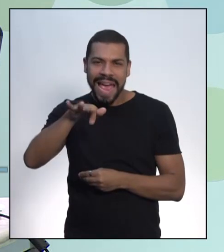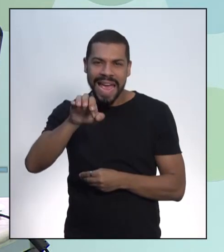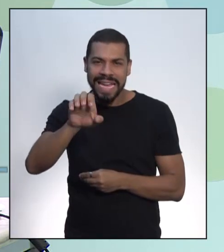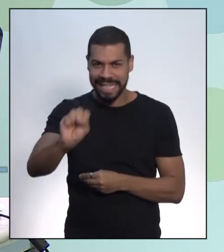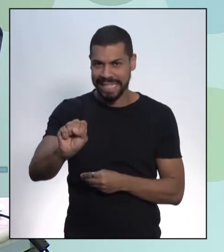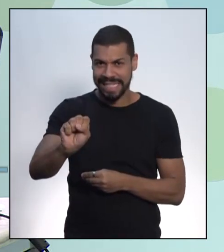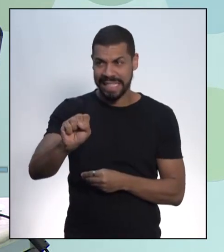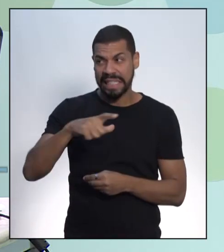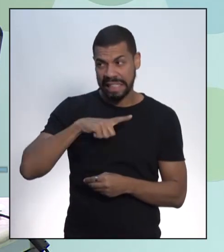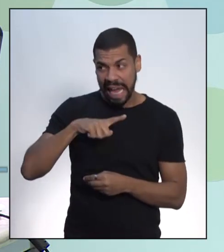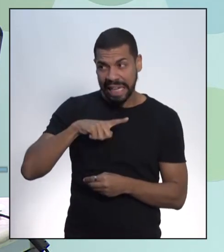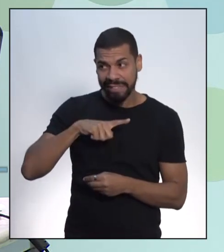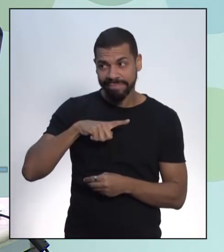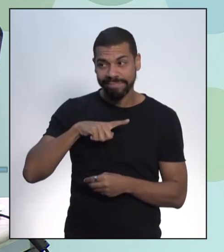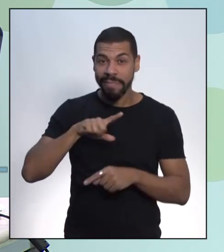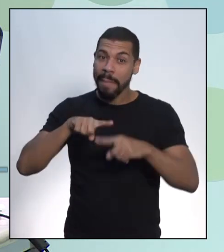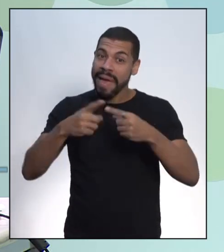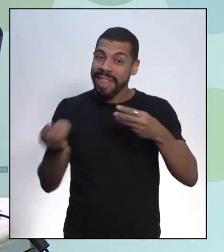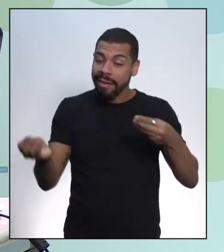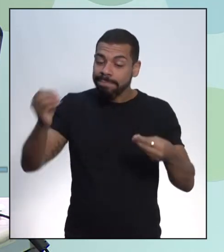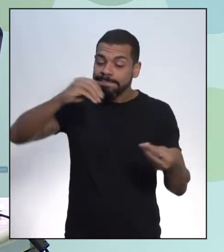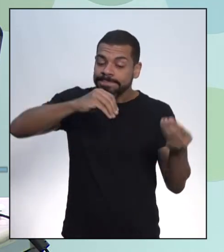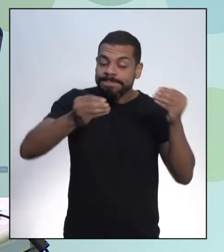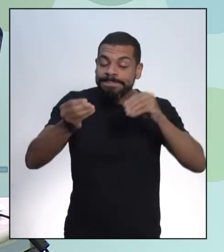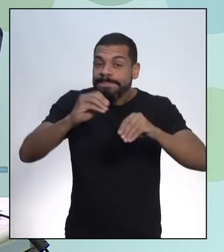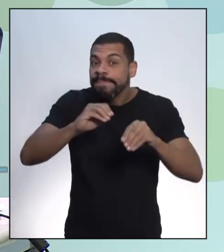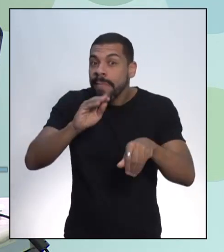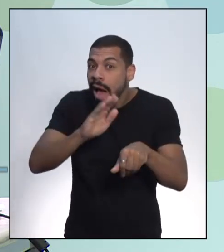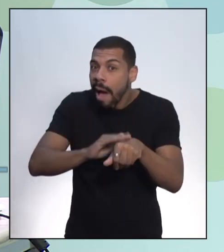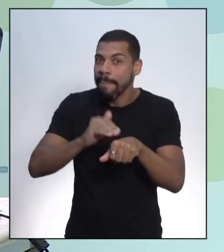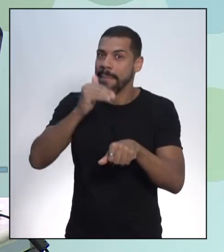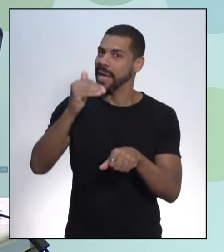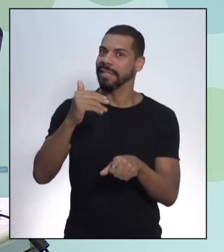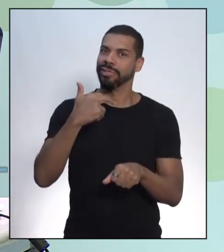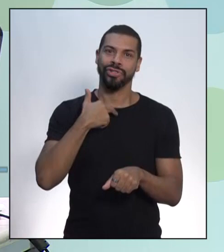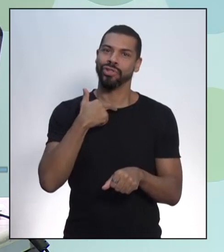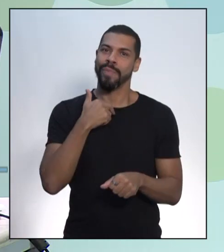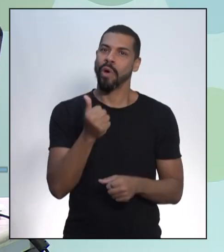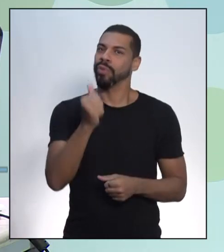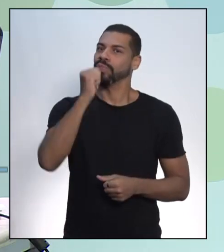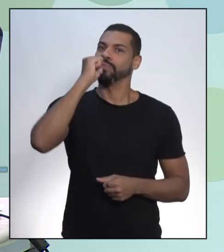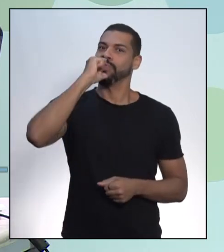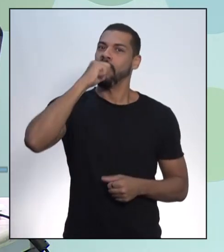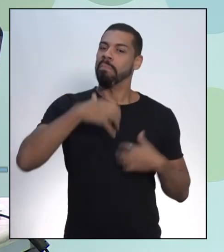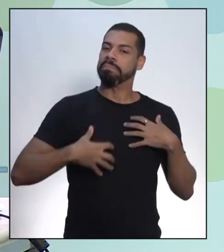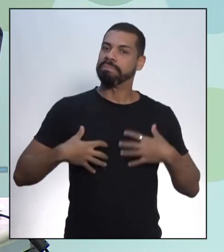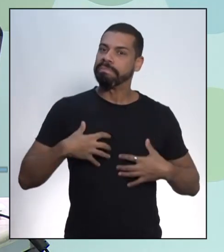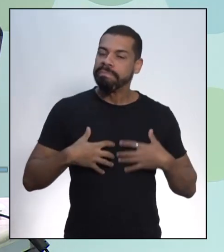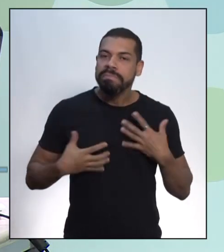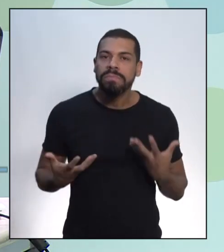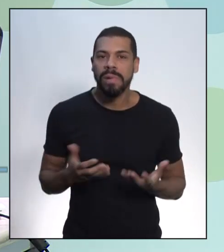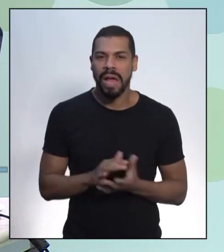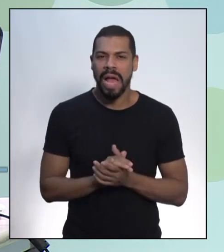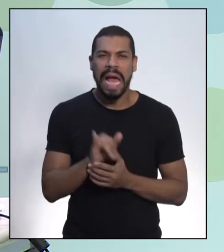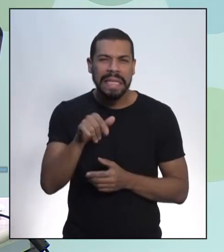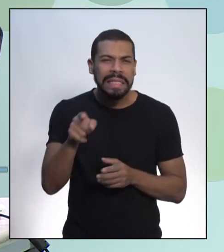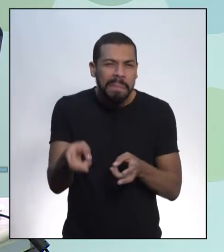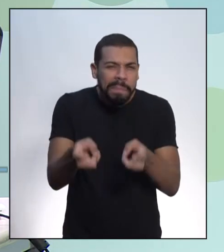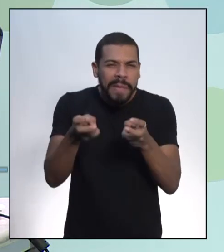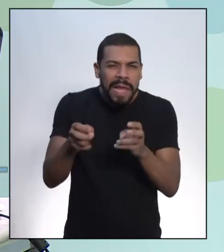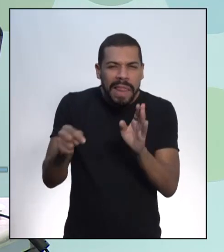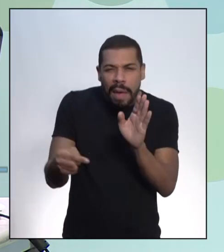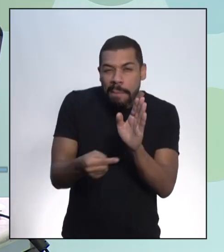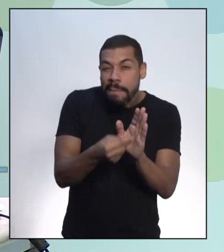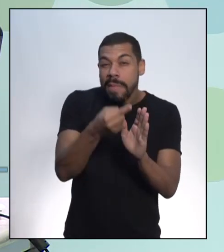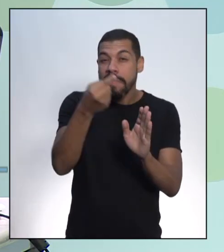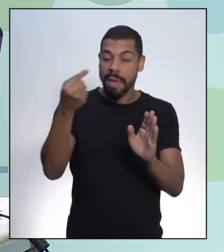Nutrientes tem, só que tem coisas a mais nessa água, a qual não vai fazer bem para nós, né? Se vocês observarem lá na